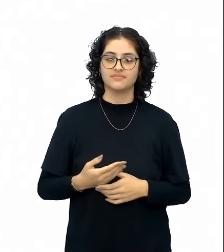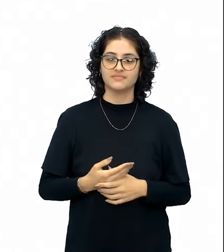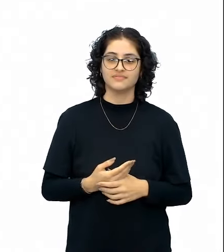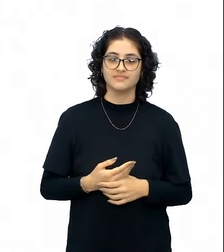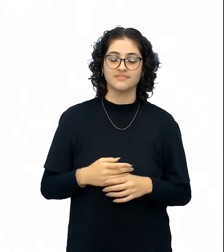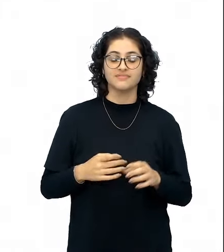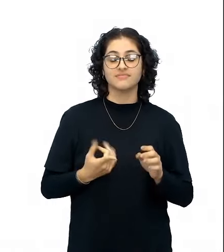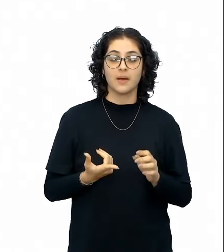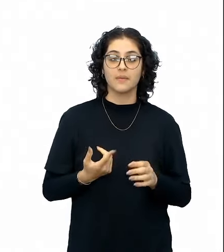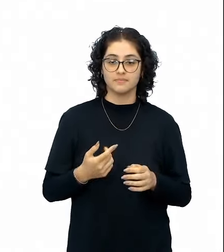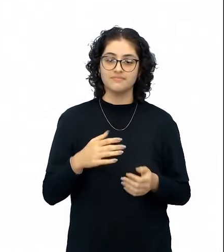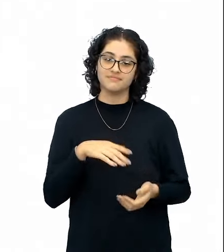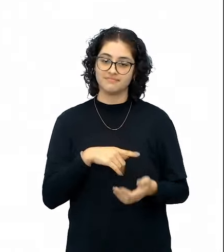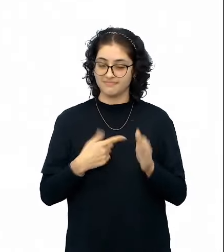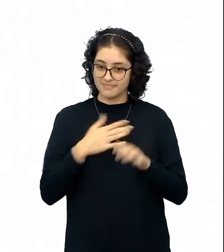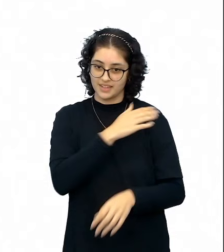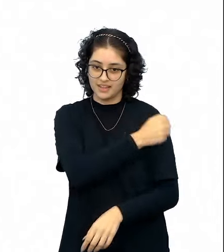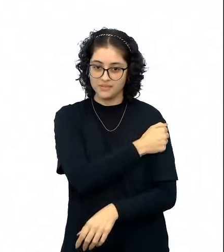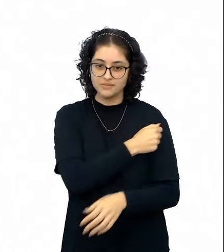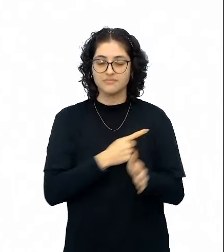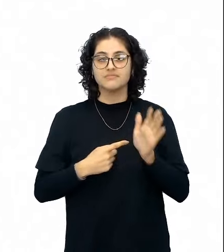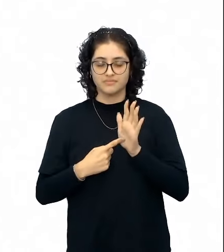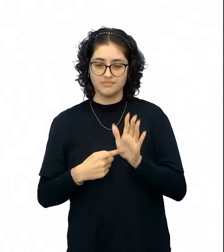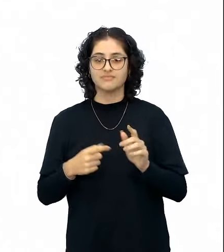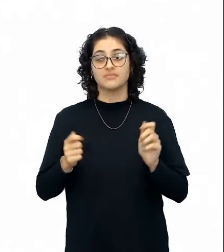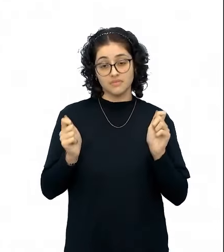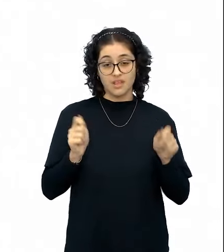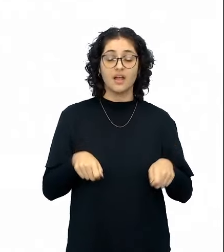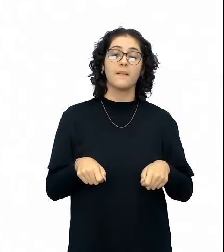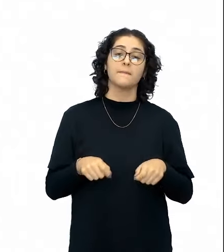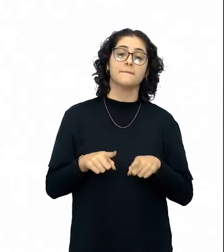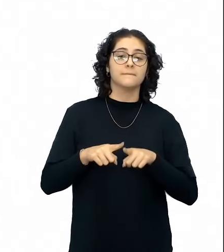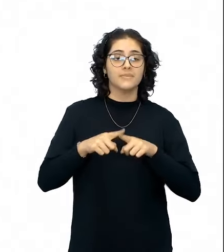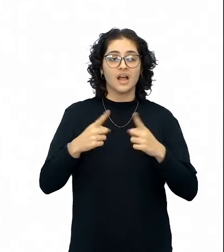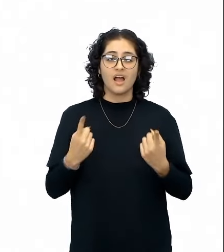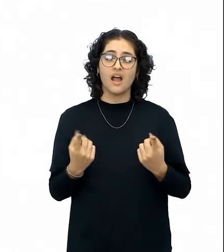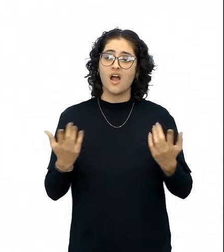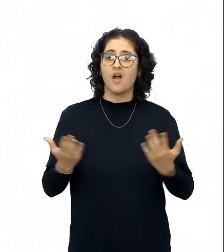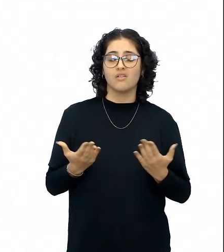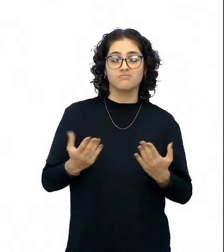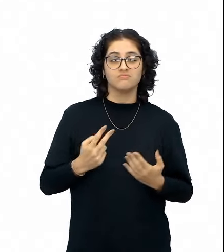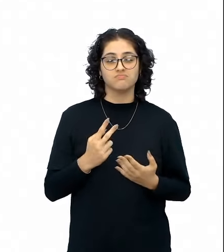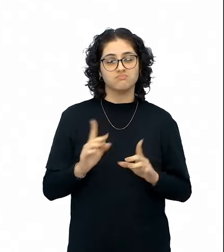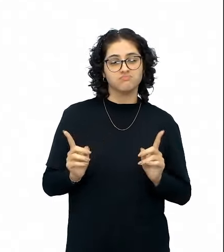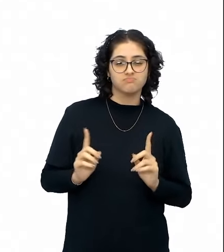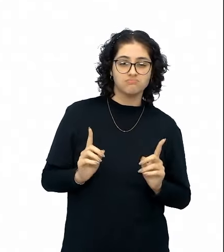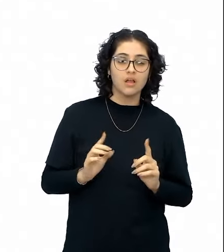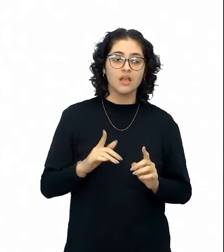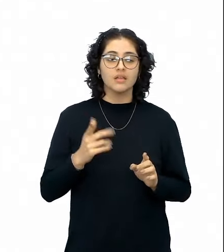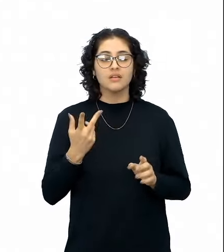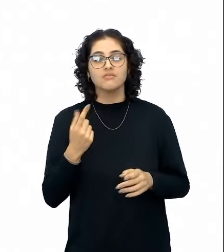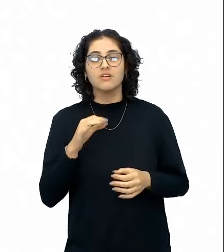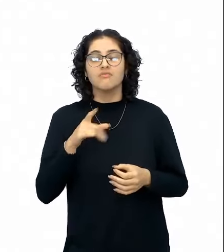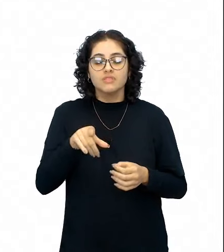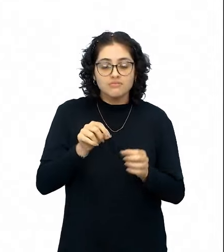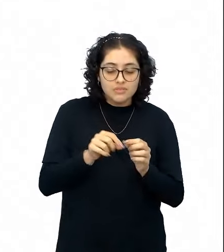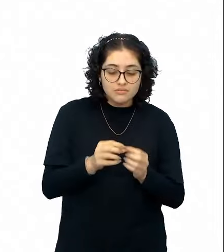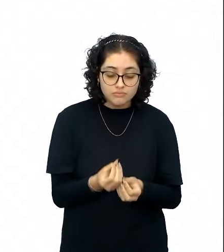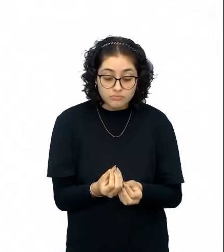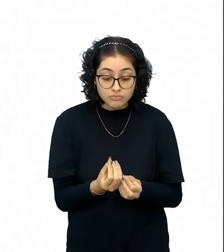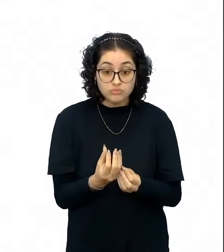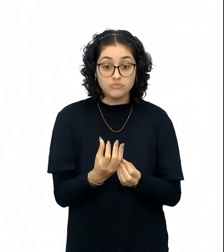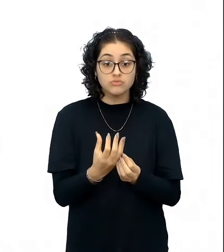uma apresentação dos alunos declamando o poema? Daria, mas talvez nesse momento não, daria para plantar uma sementinha aí, para